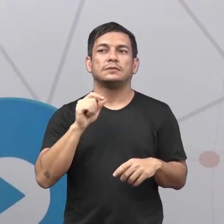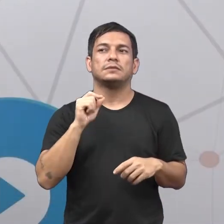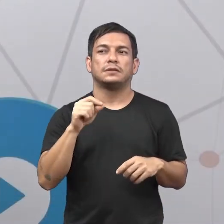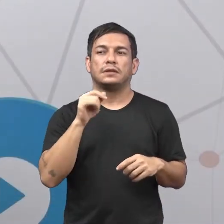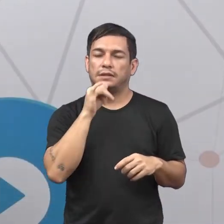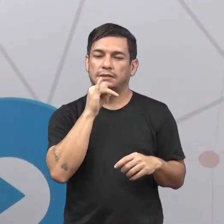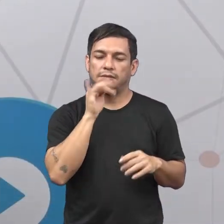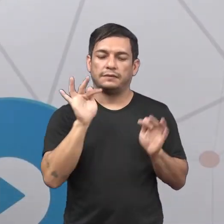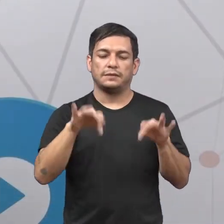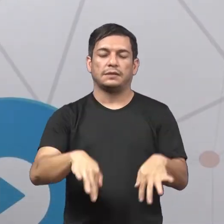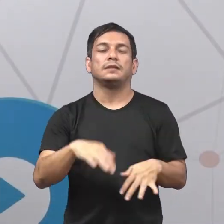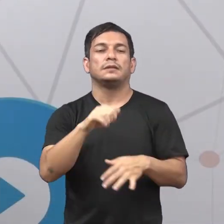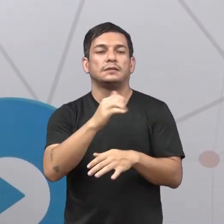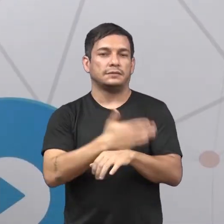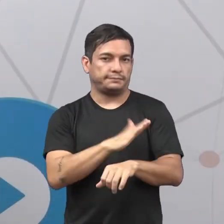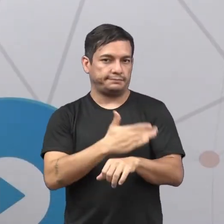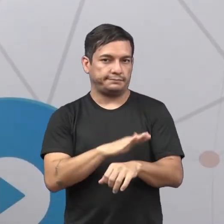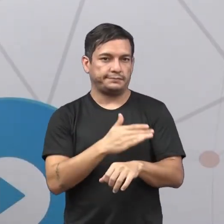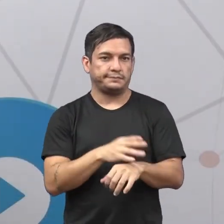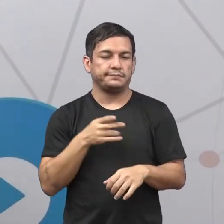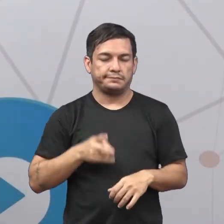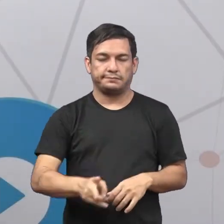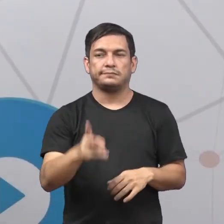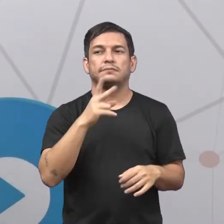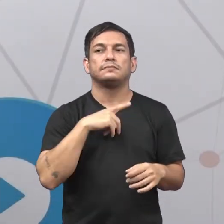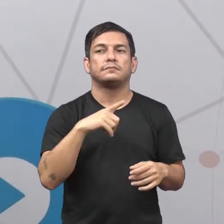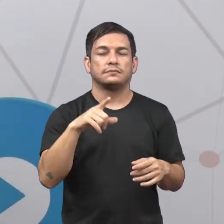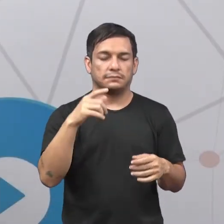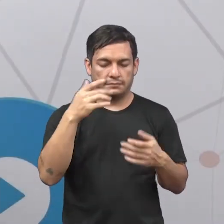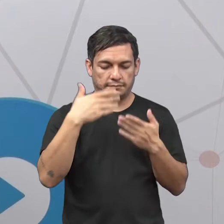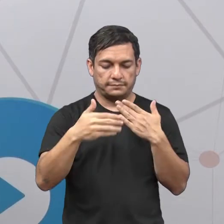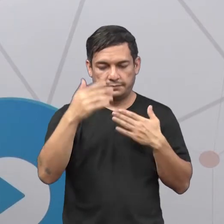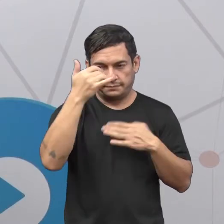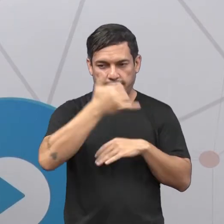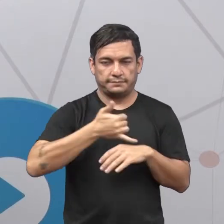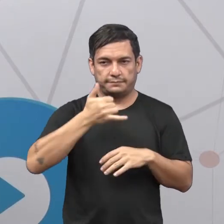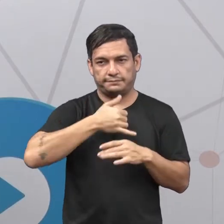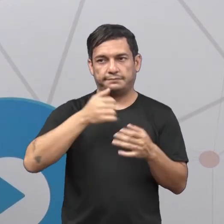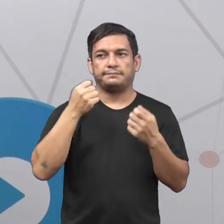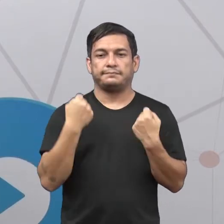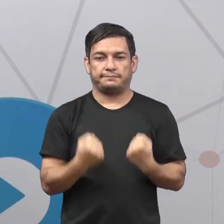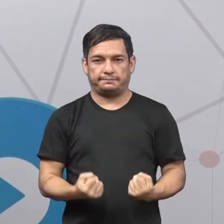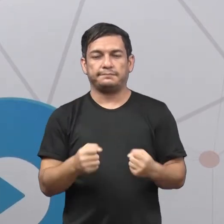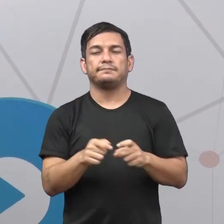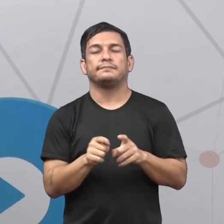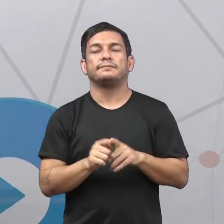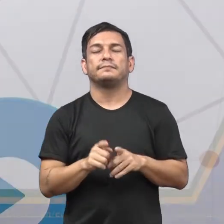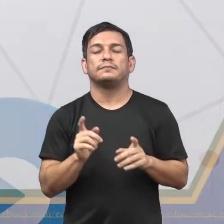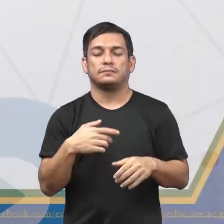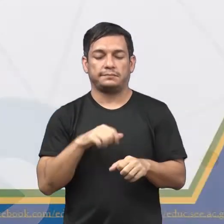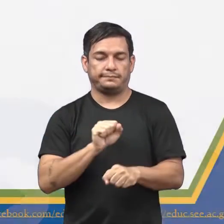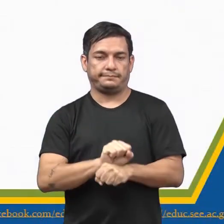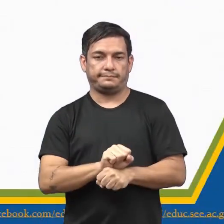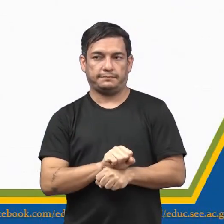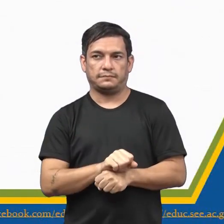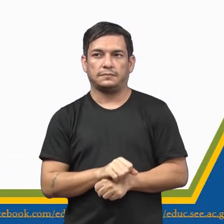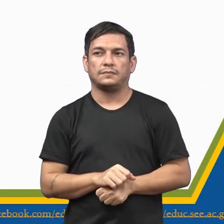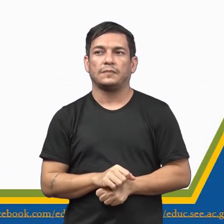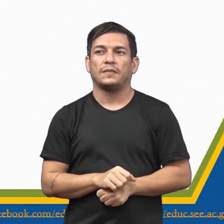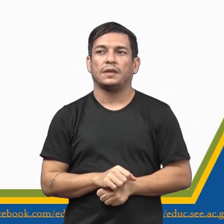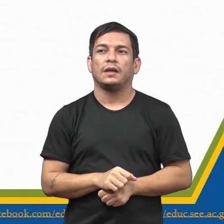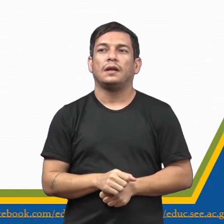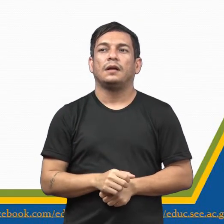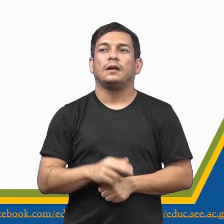você termina de fazer a atividade, você continua queimando calorias, mesmo quando você não está mais se exercitando. Os